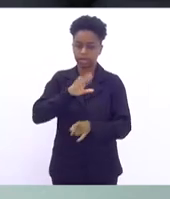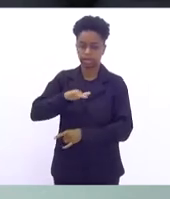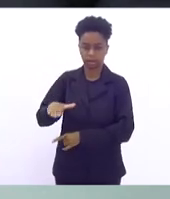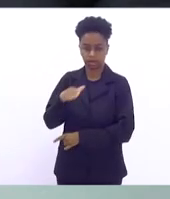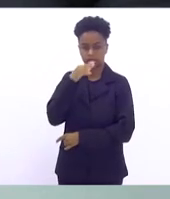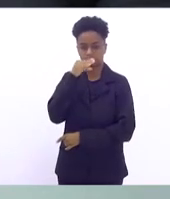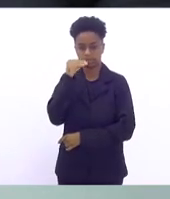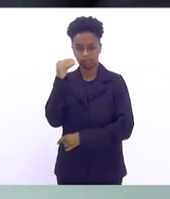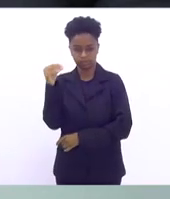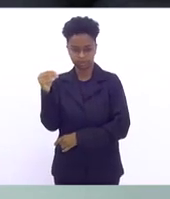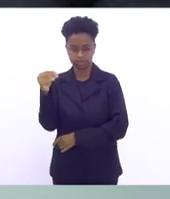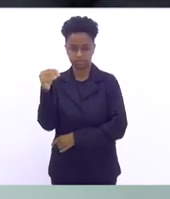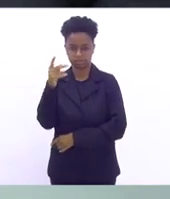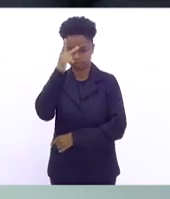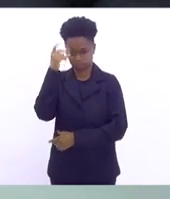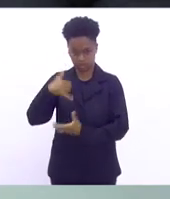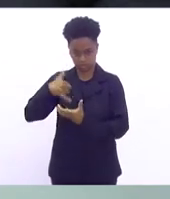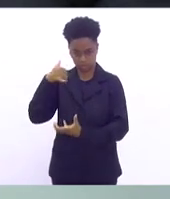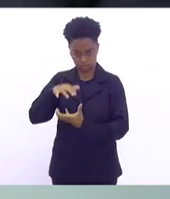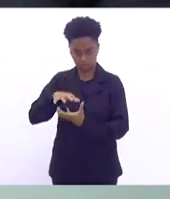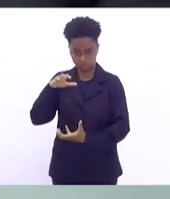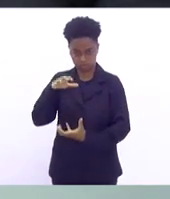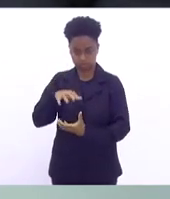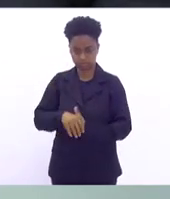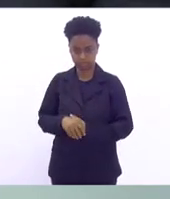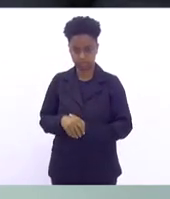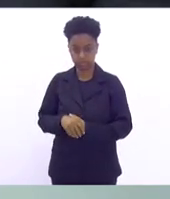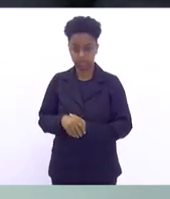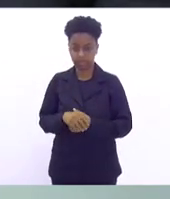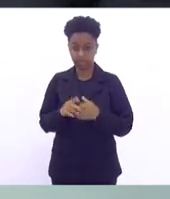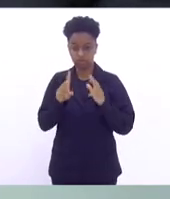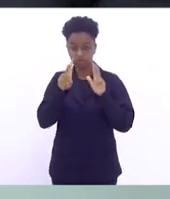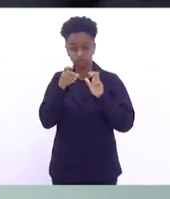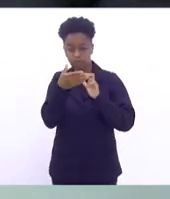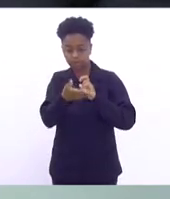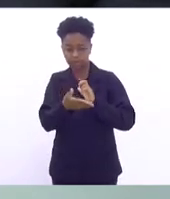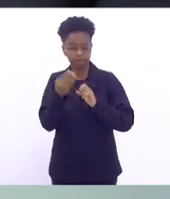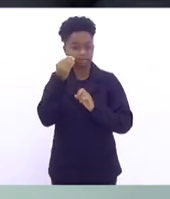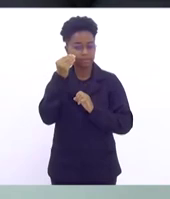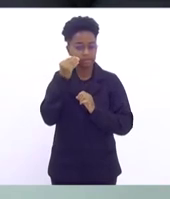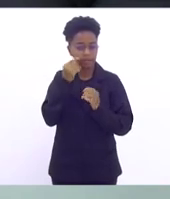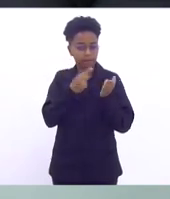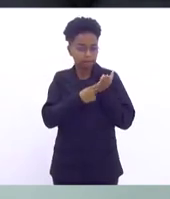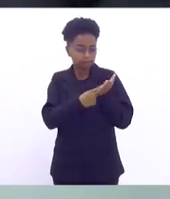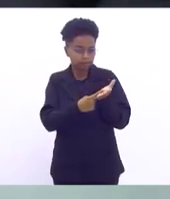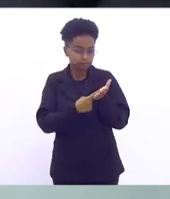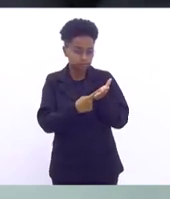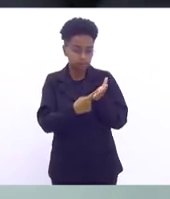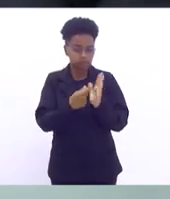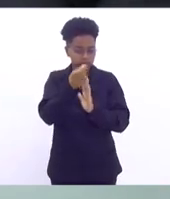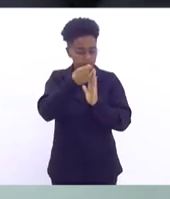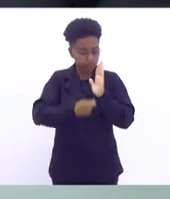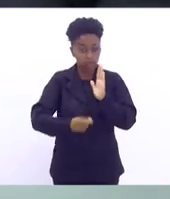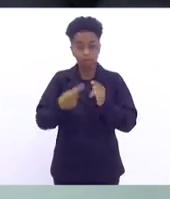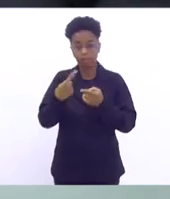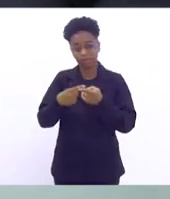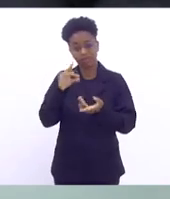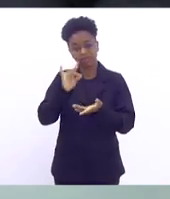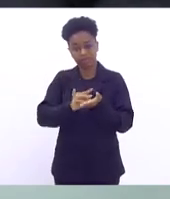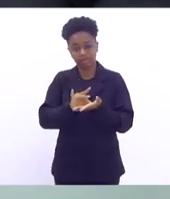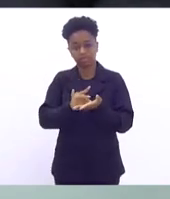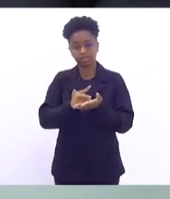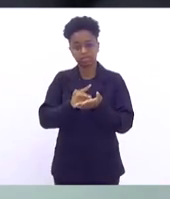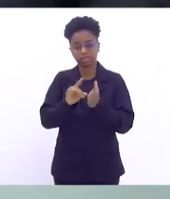pessoa idosa sobre esse tema a um acordo comum de redação porque são emendas na verdade